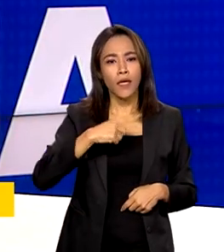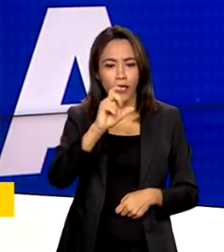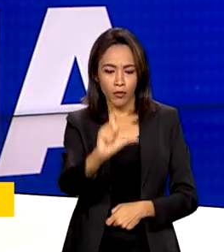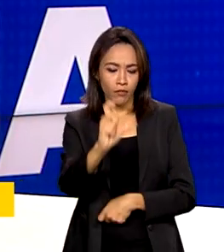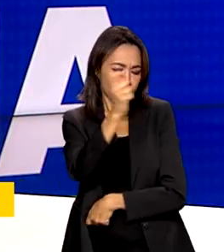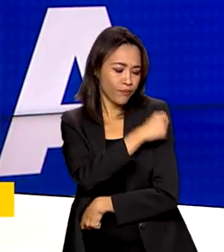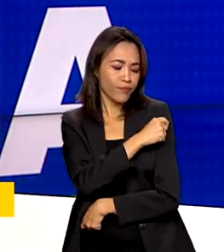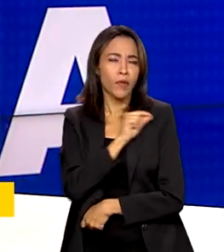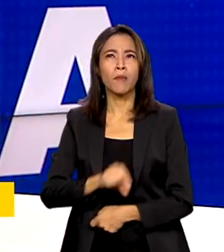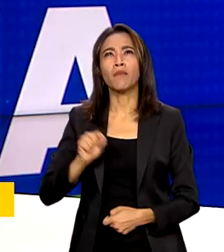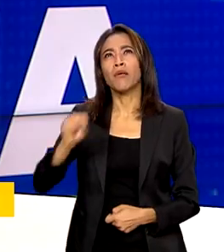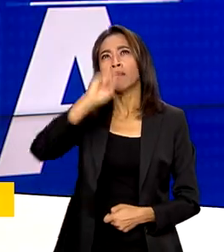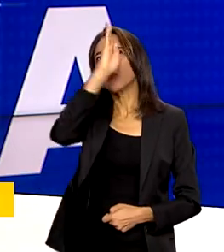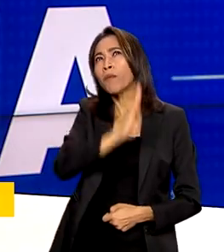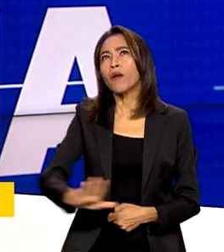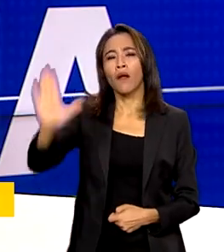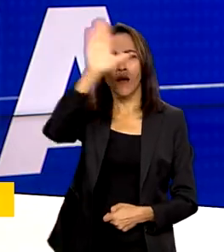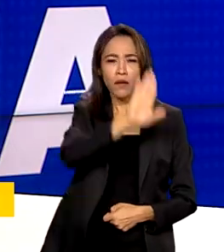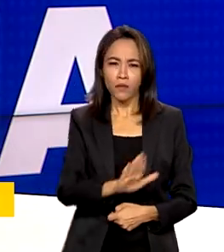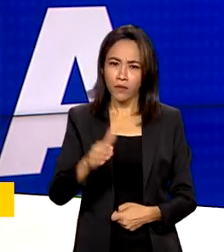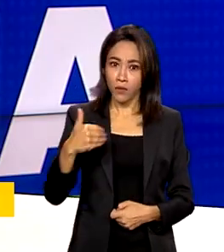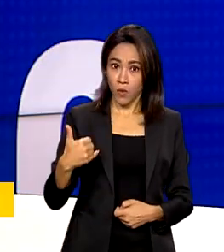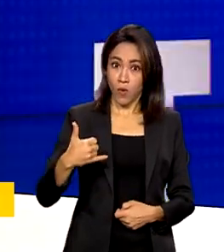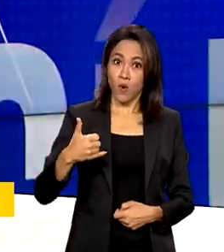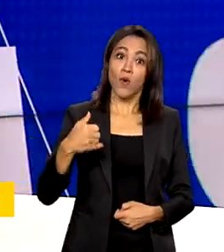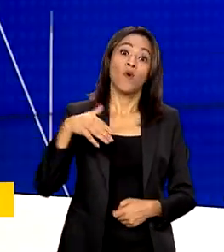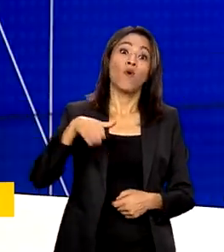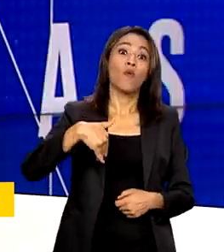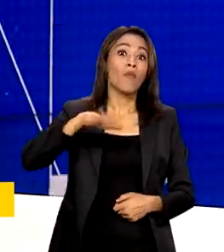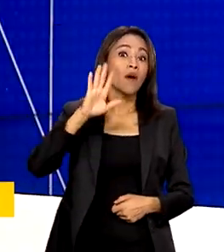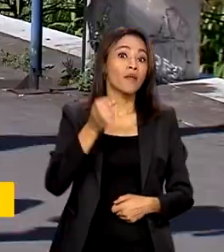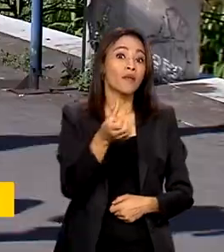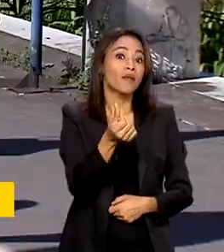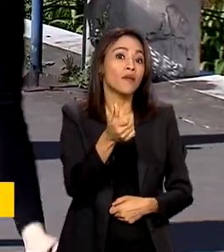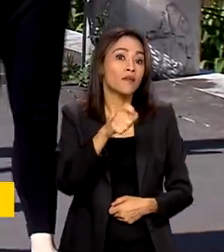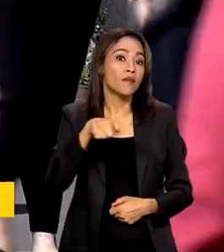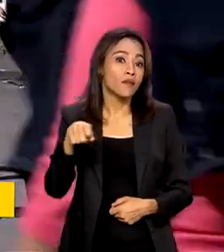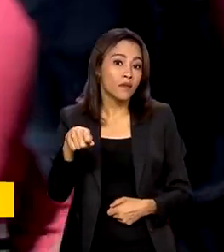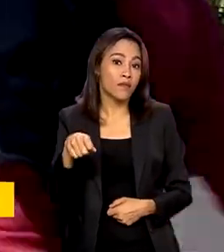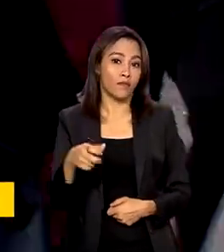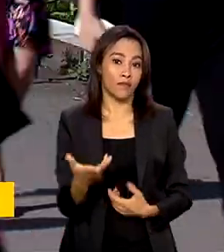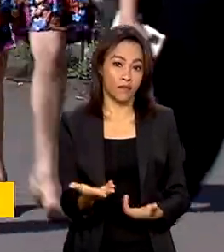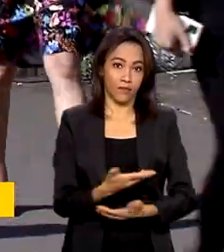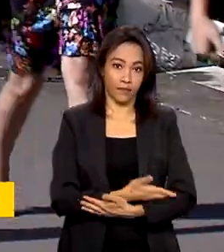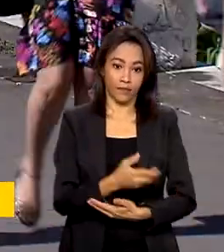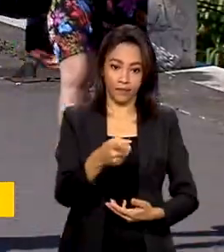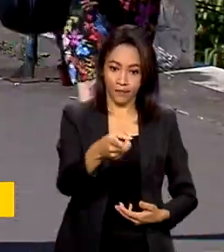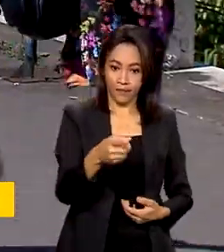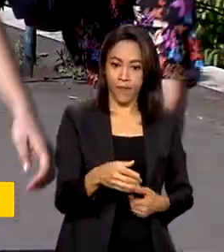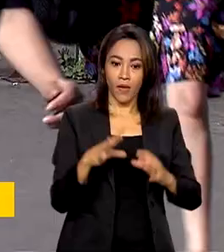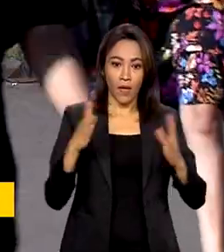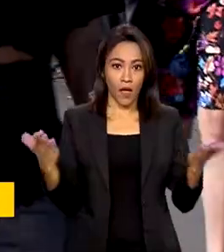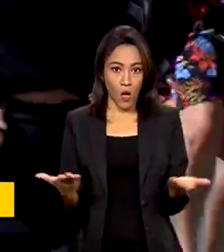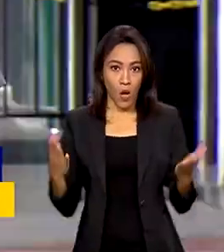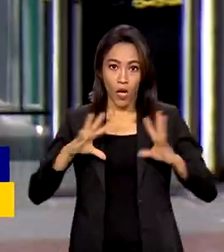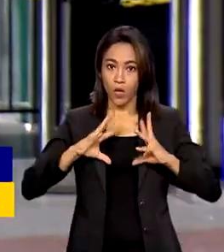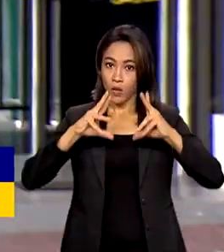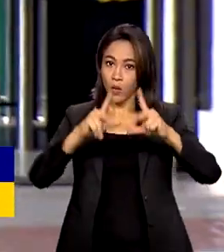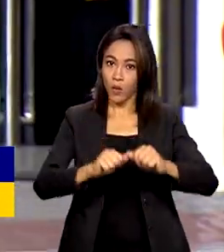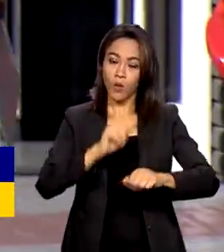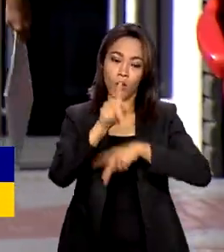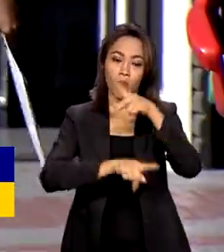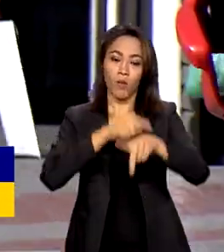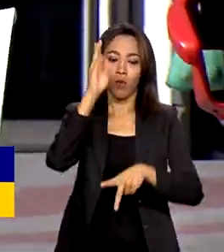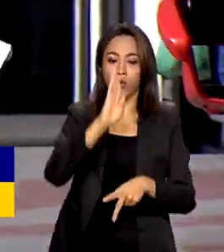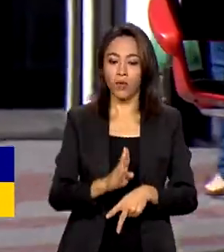postos de saúde do país para a população com mais de 6 meses. Agora, toda a população brasileira, a